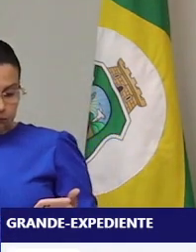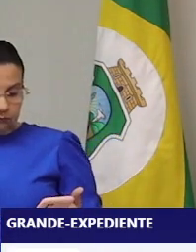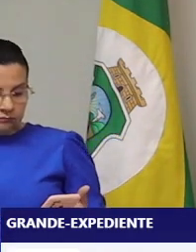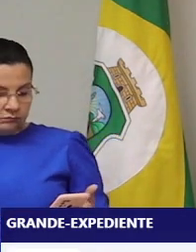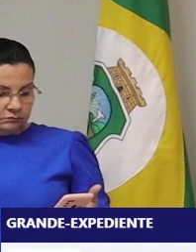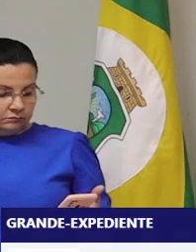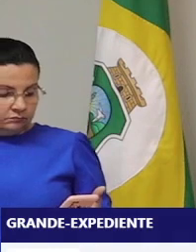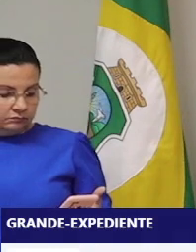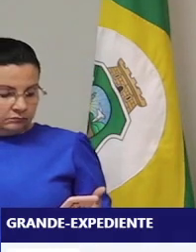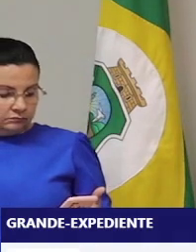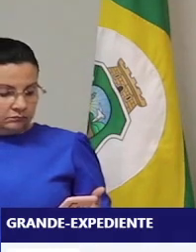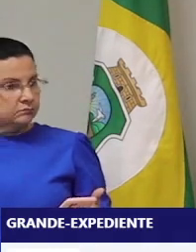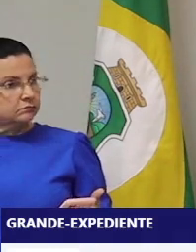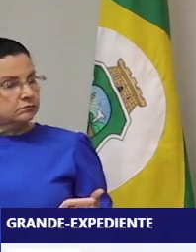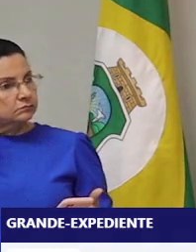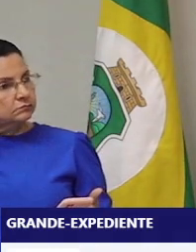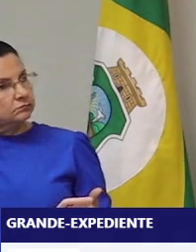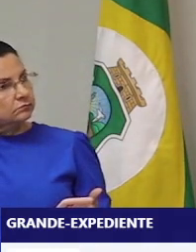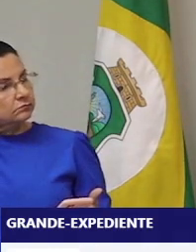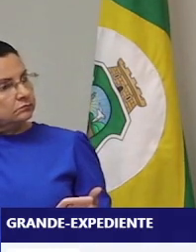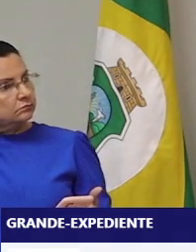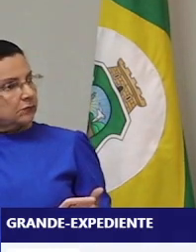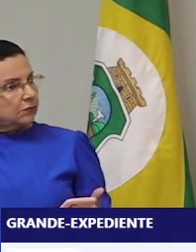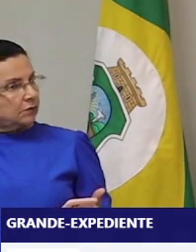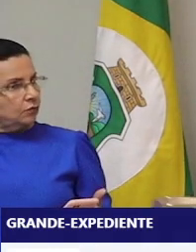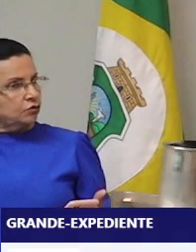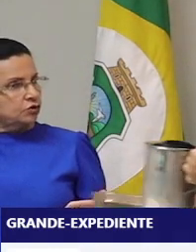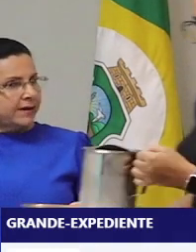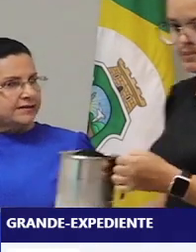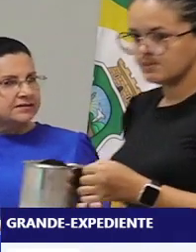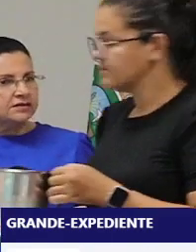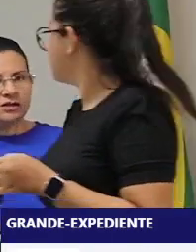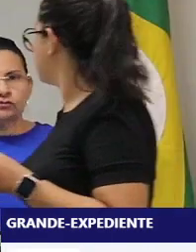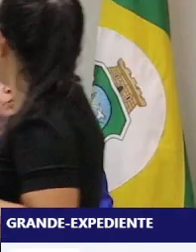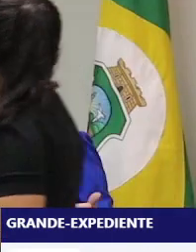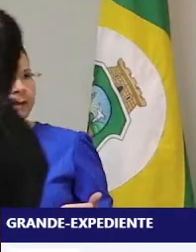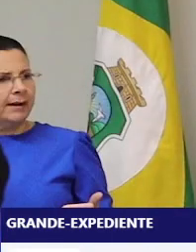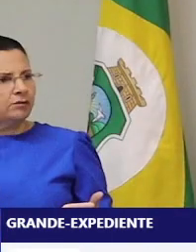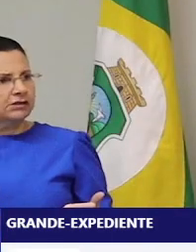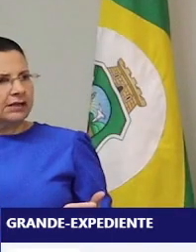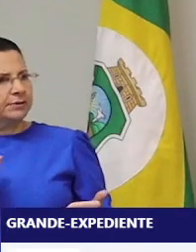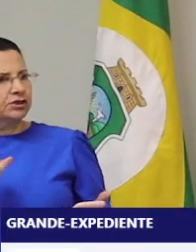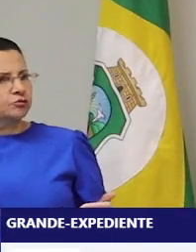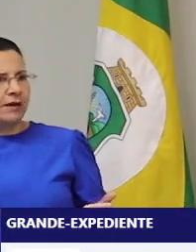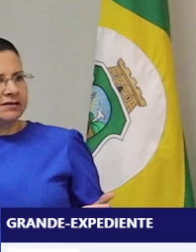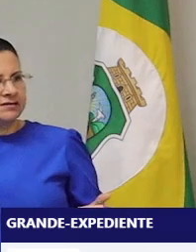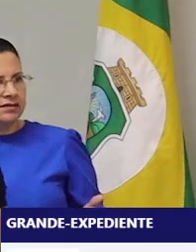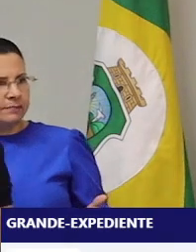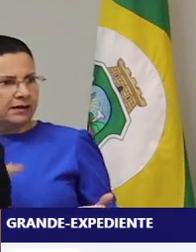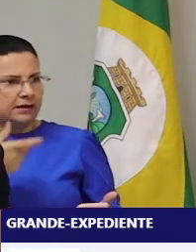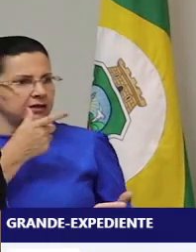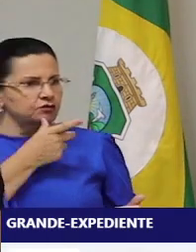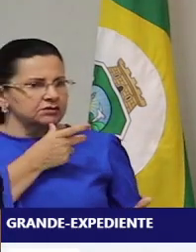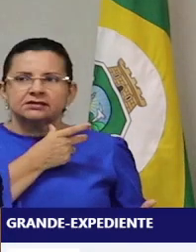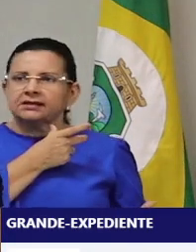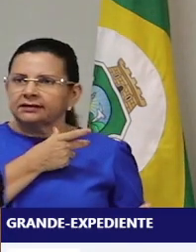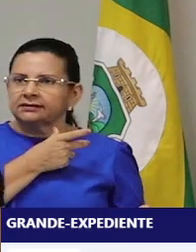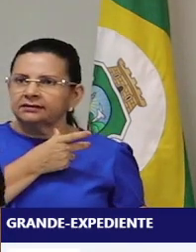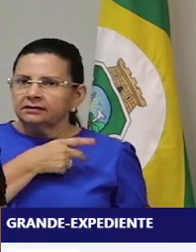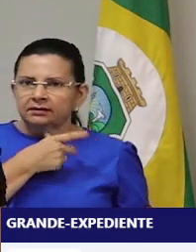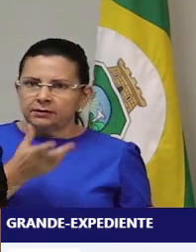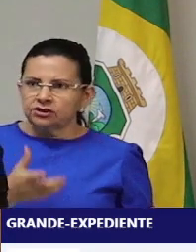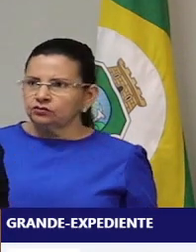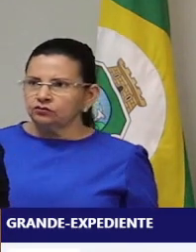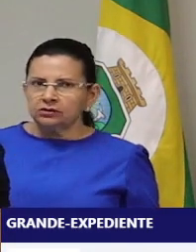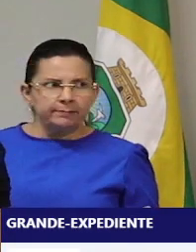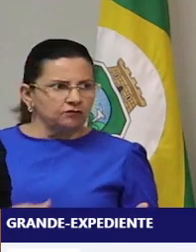o volar normalmente mas não meu colega tá pior ainda a demanda de passagem eu creio que a secretária ruts